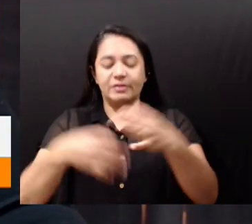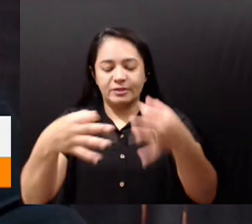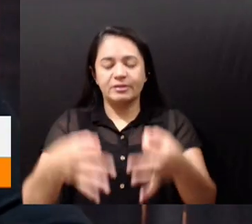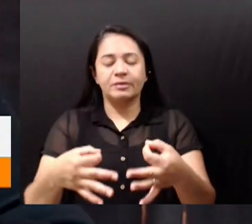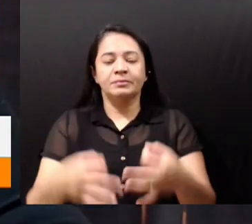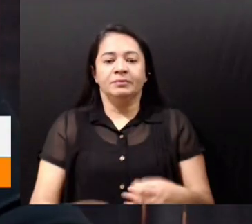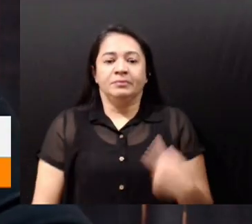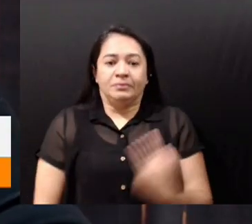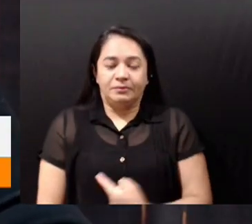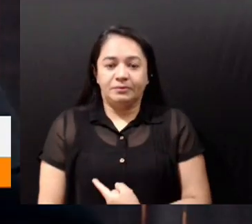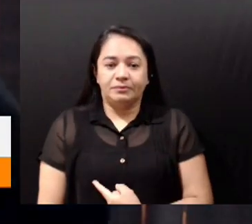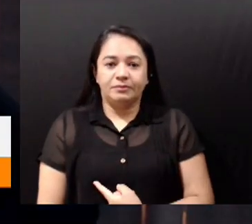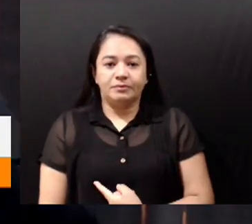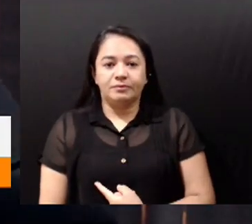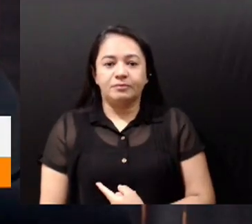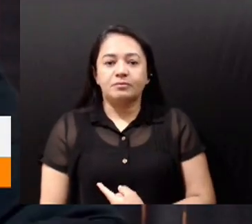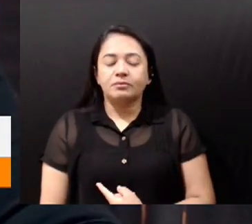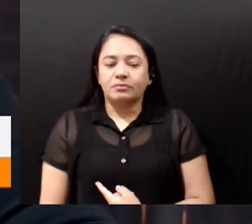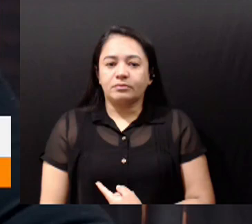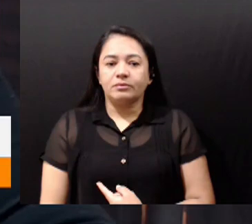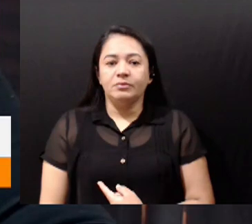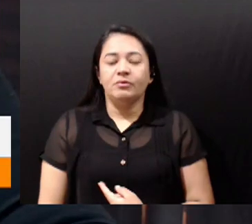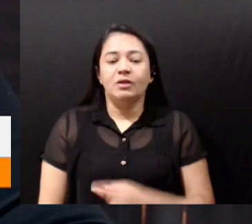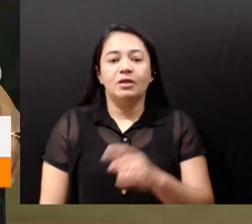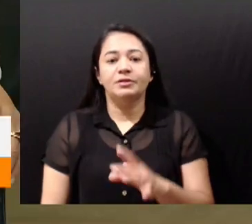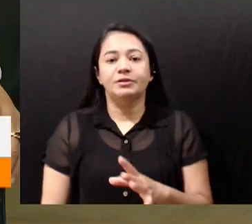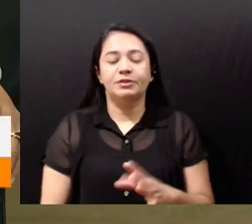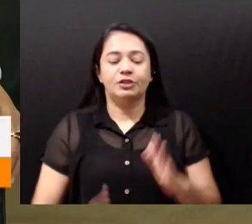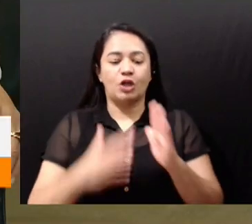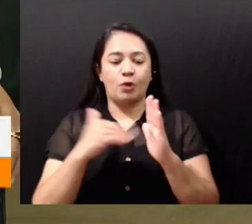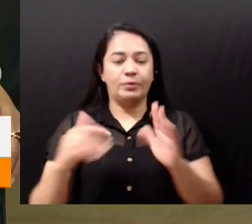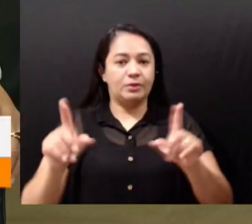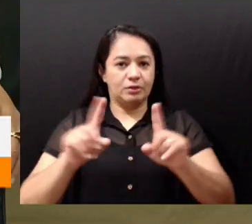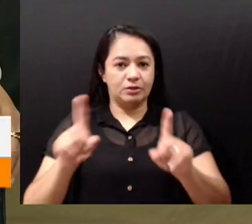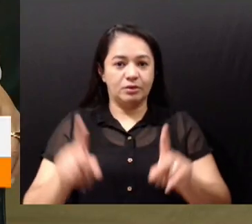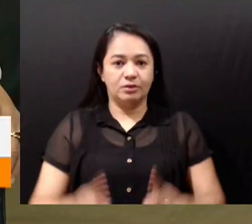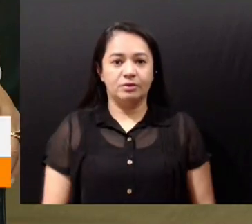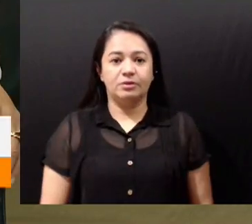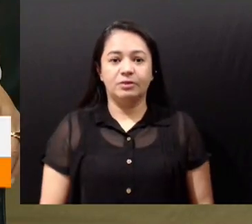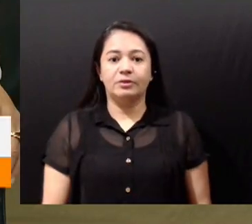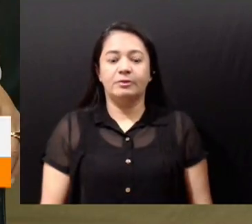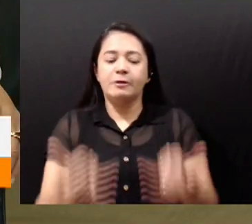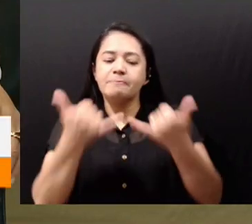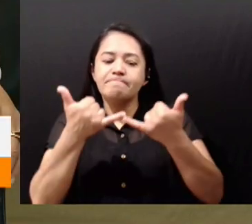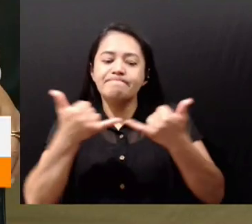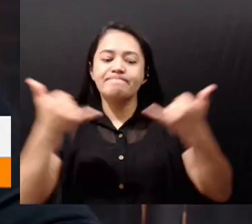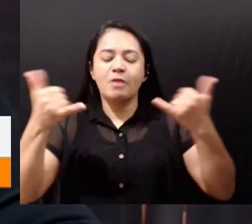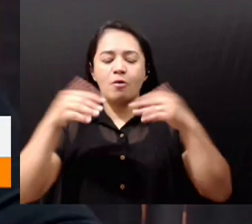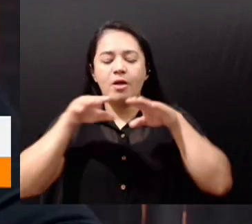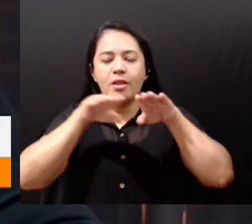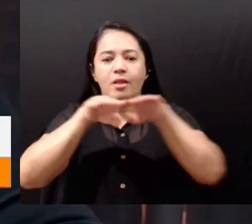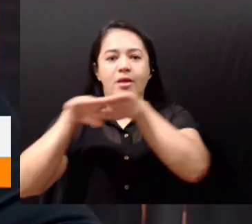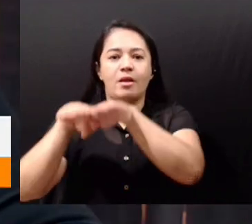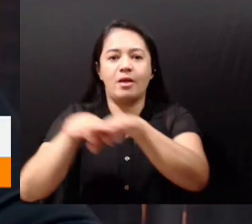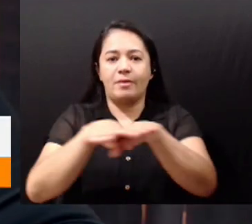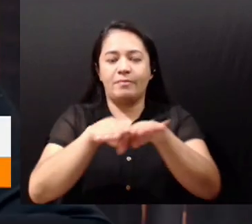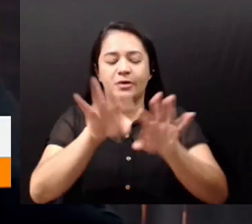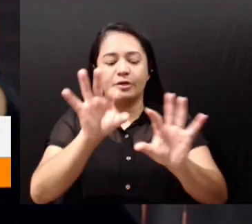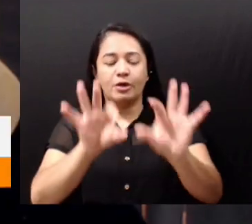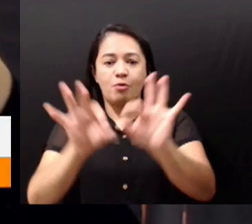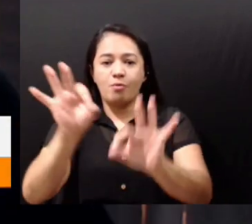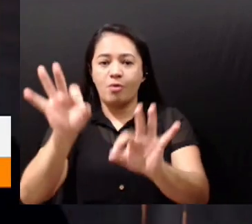como indivíduo, não só como estética. É um alinhamento, né? É um alinhamento. Uma reorganização. Exatamente. É uma